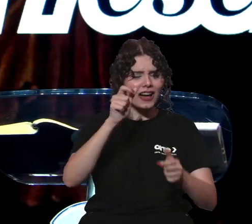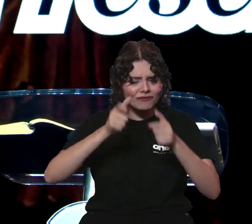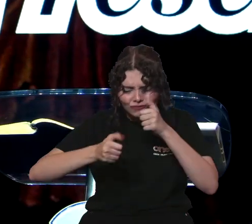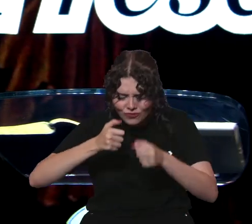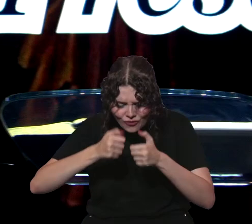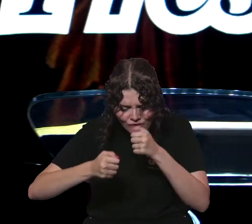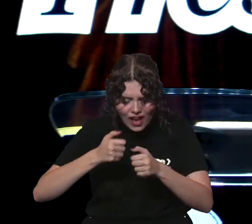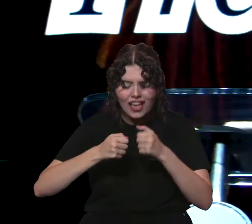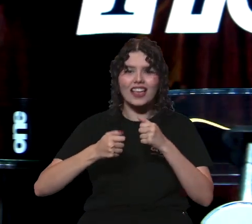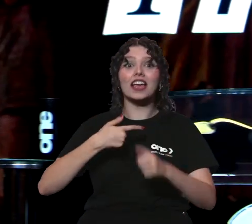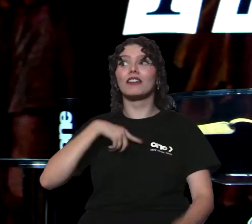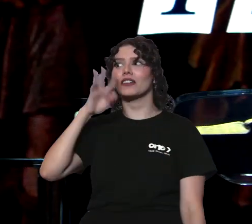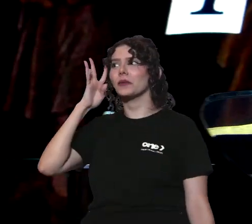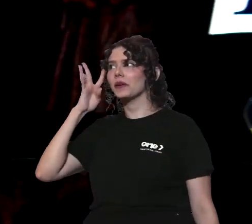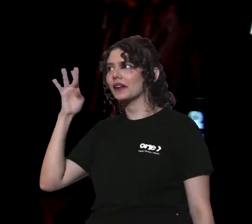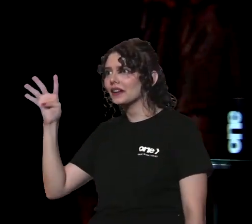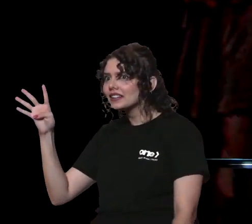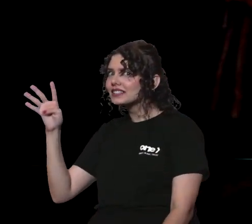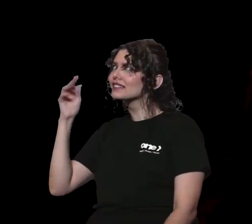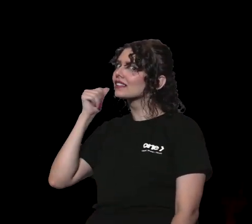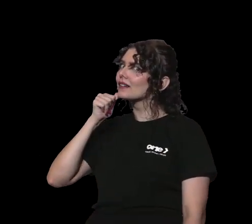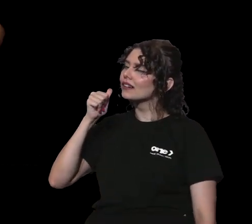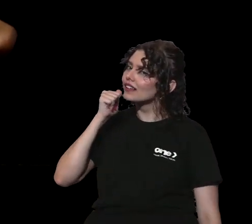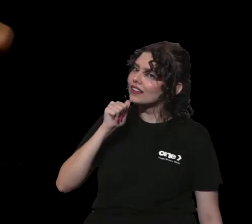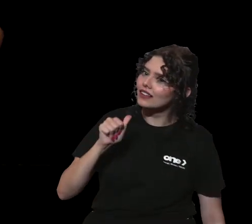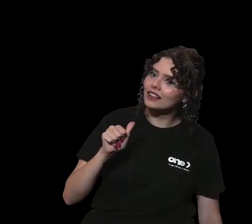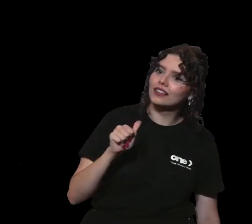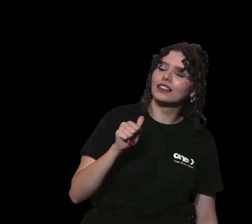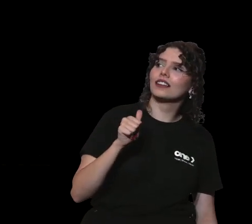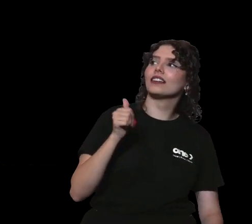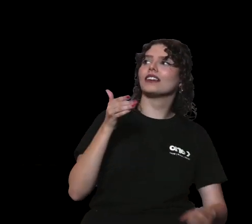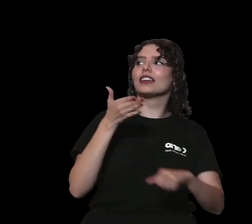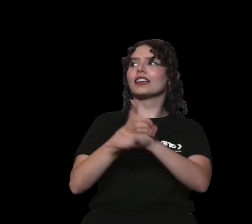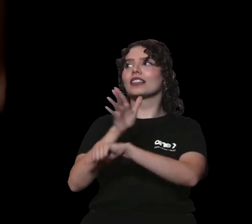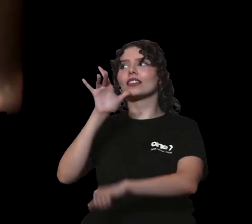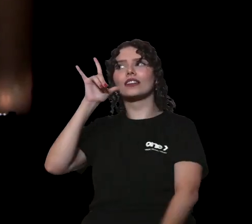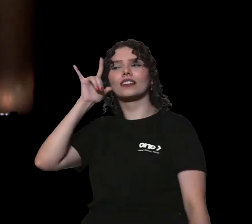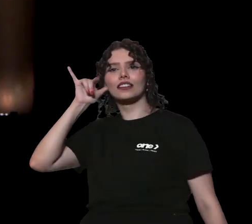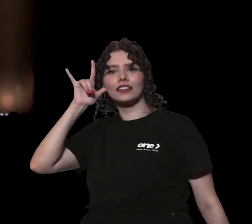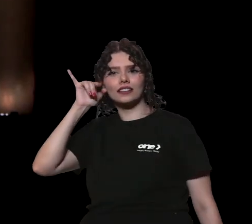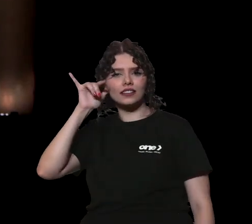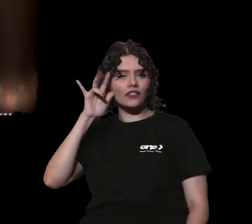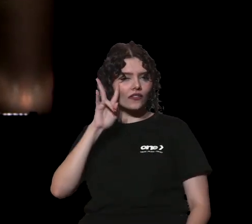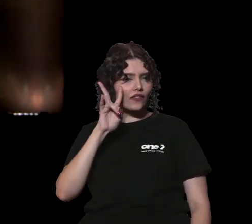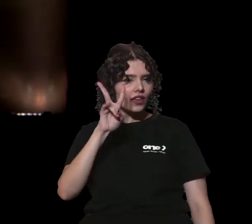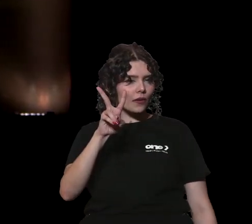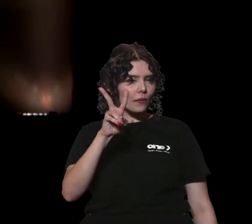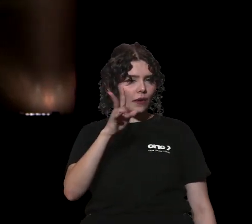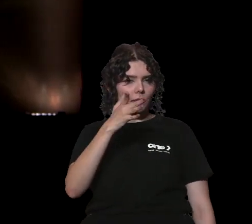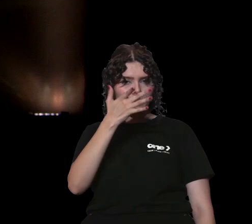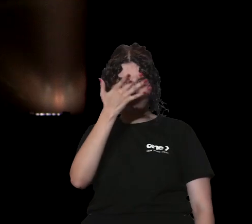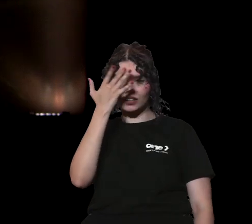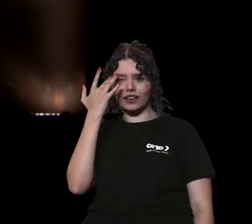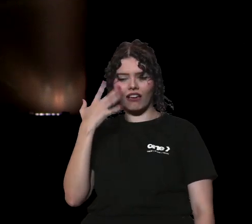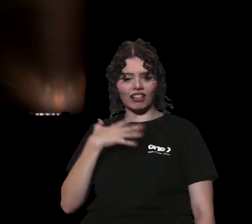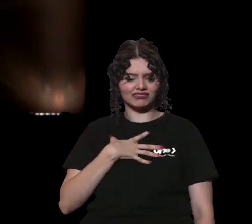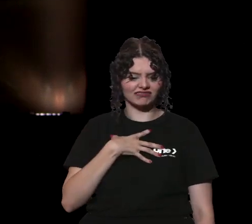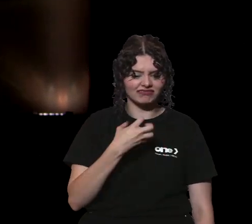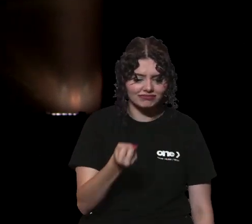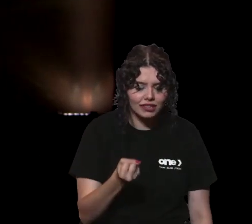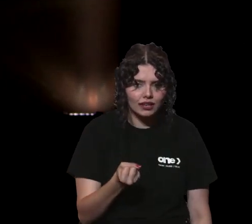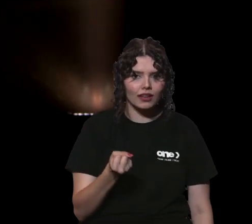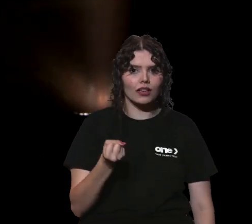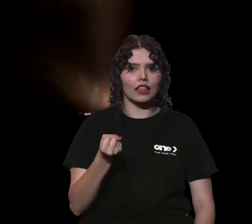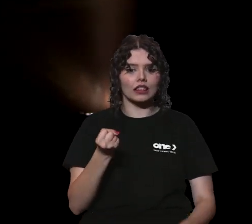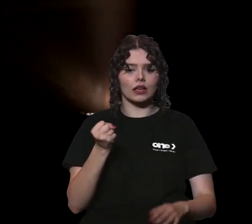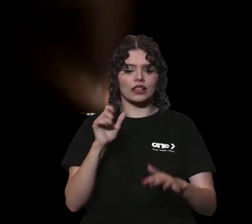Eu ficar imaginando, imagina se essa mulher decide entrar no Instagram e ela vê alguém falando uma coisa que ela não concorda. Imagina o